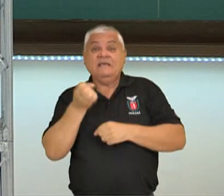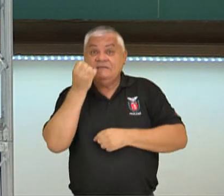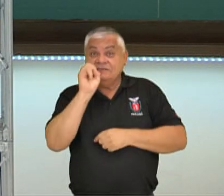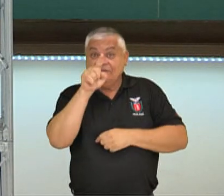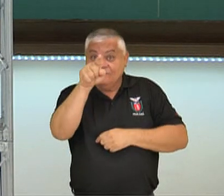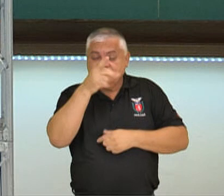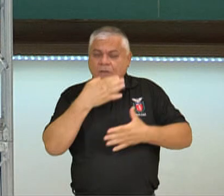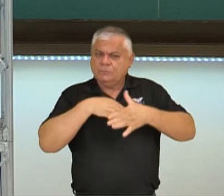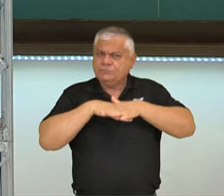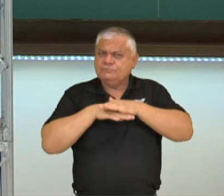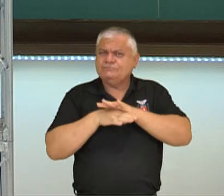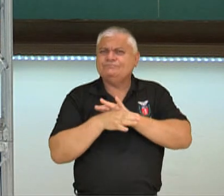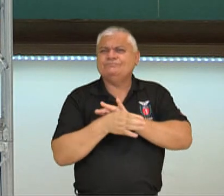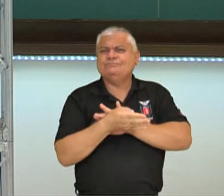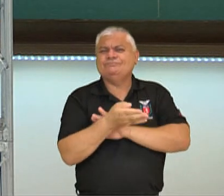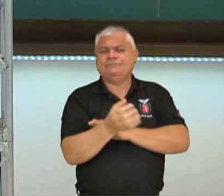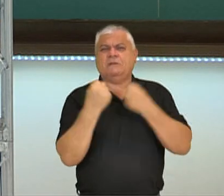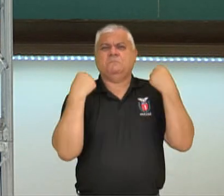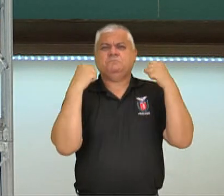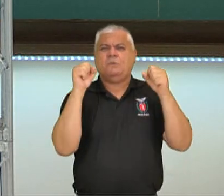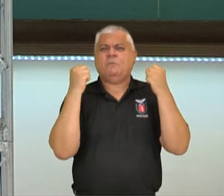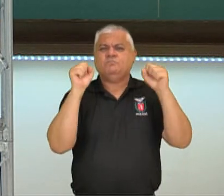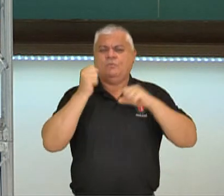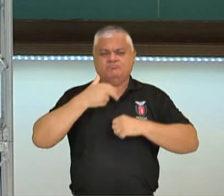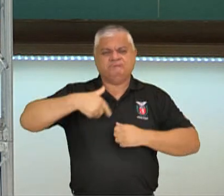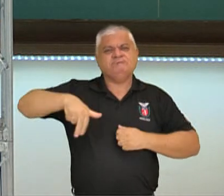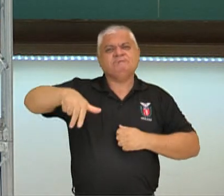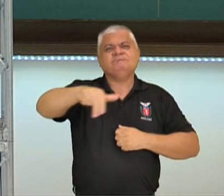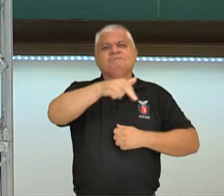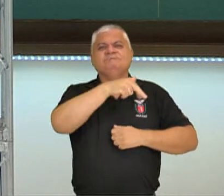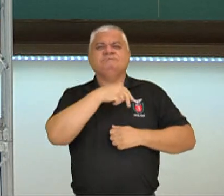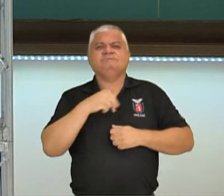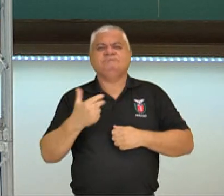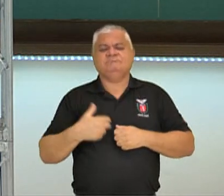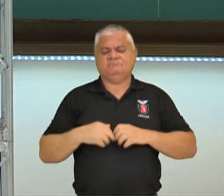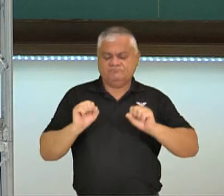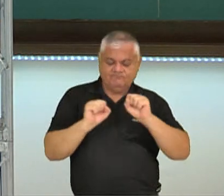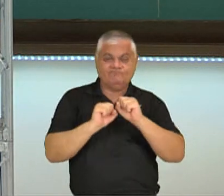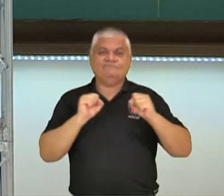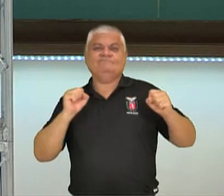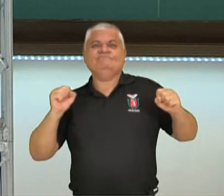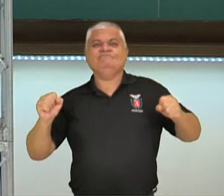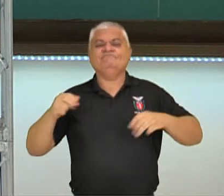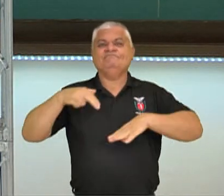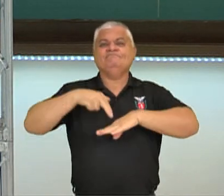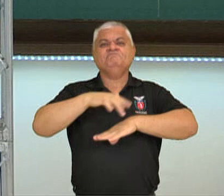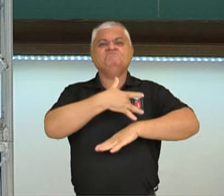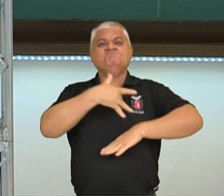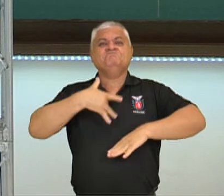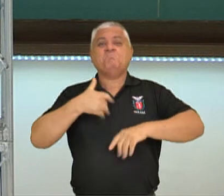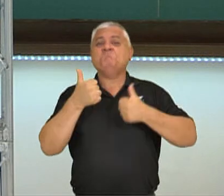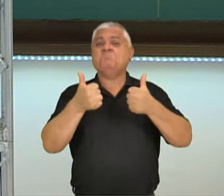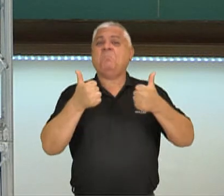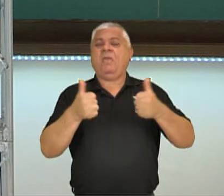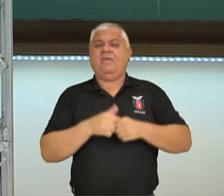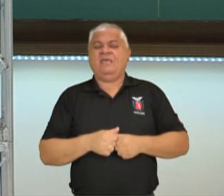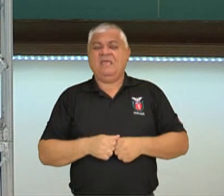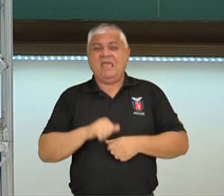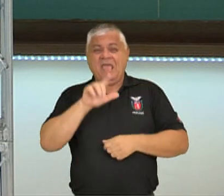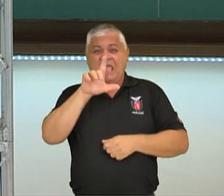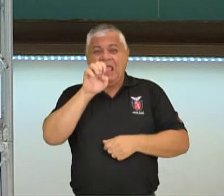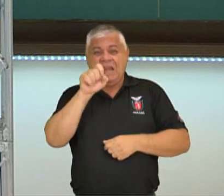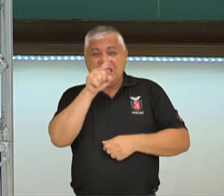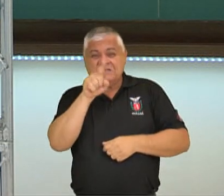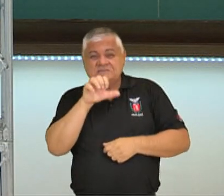exercícios incorporado, né, ao teu dia a dia, esse tipo de lesão provavelmente não vai acontecer com você, porque você